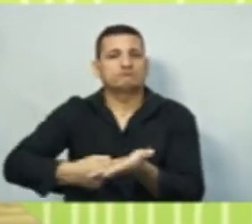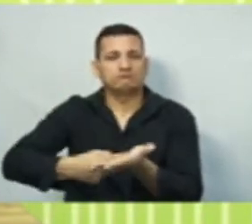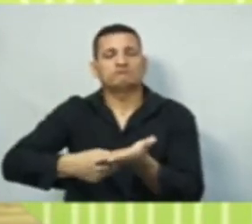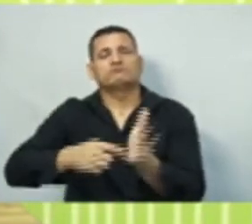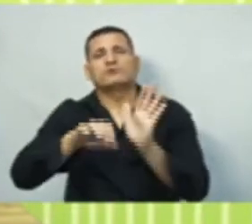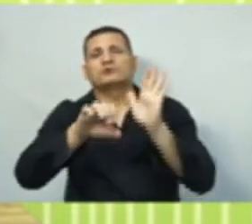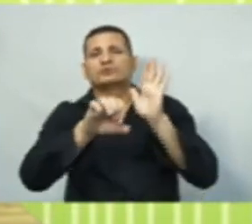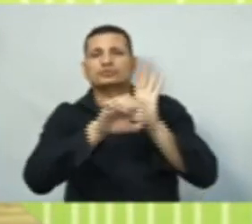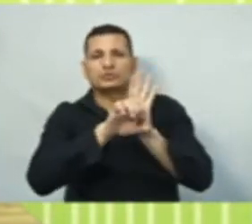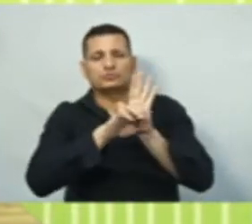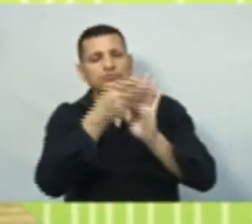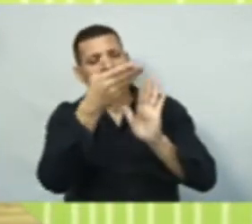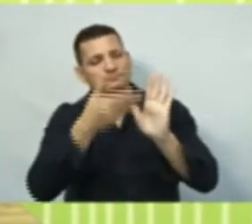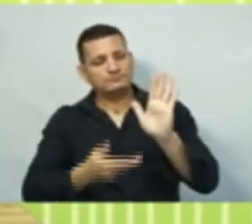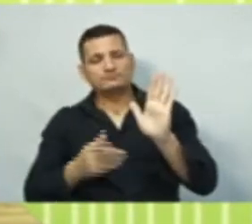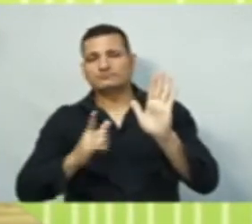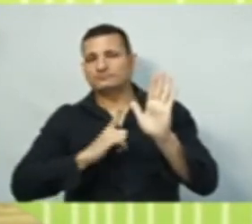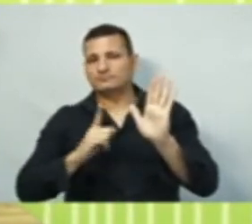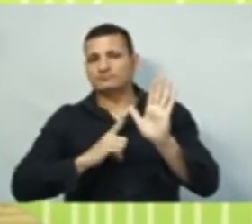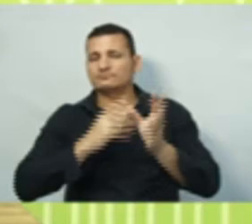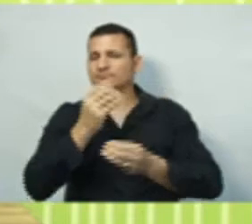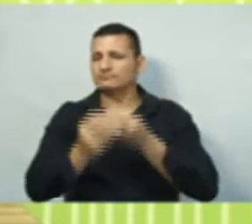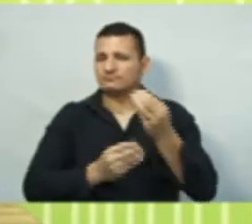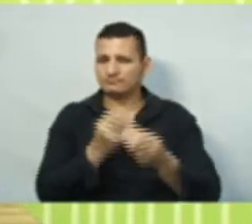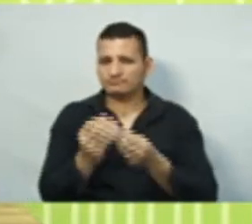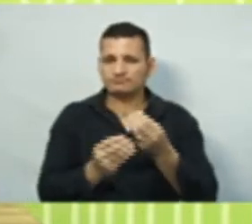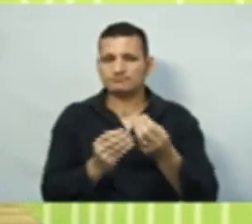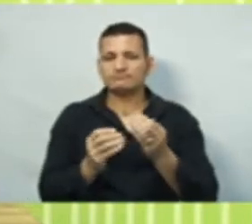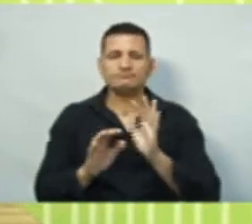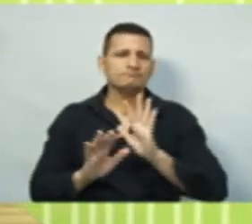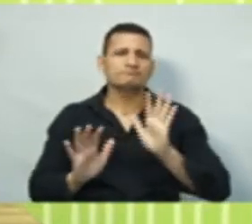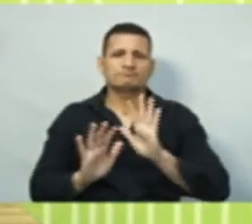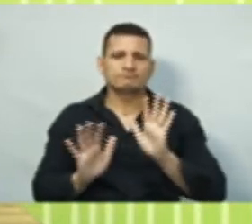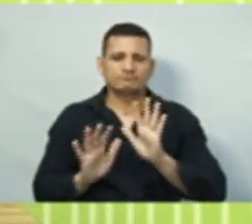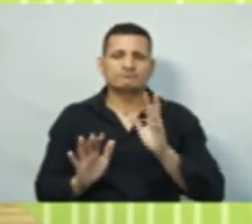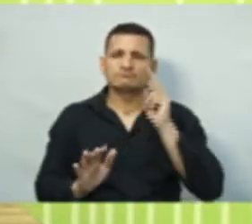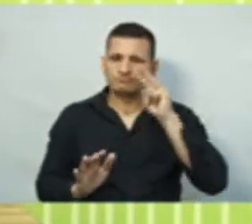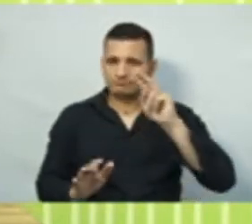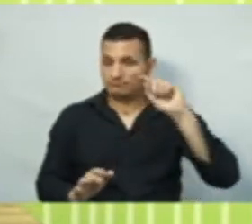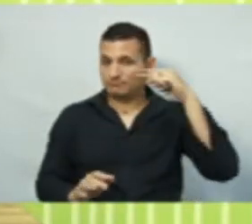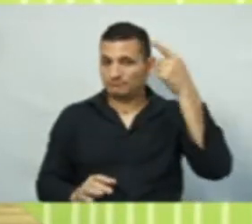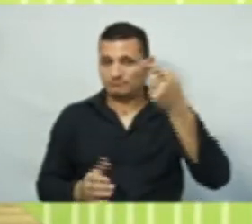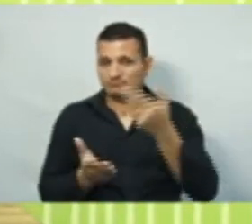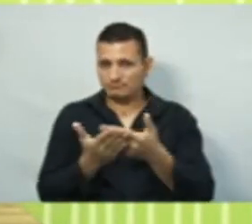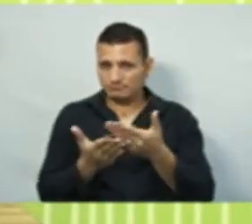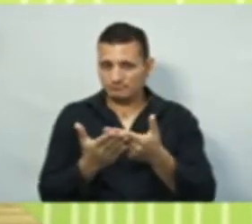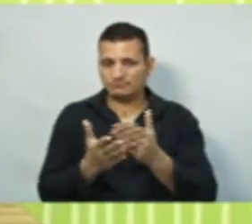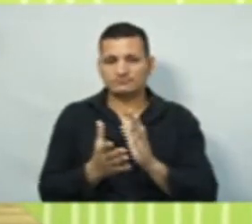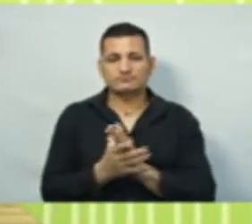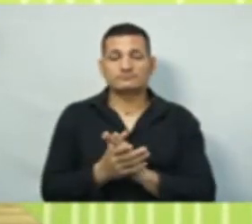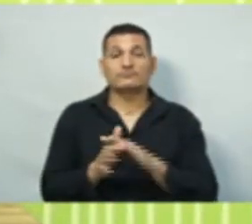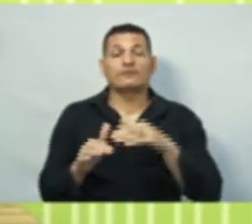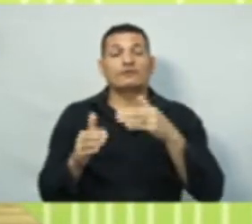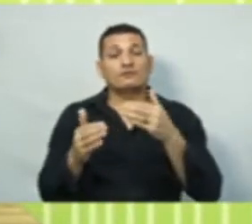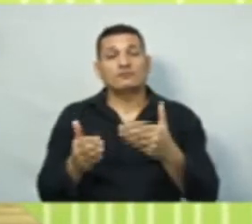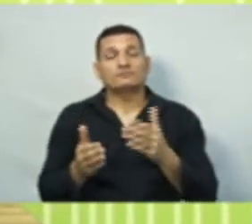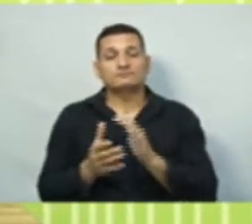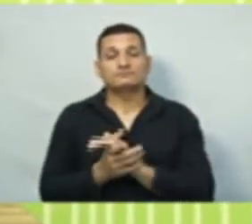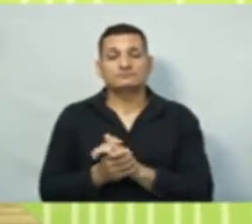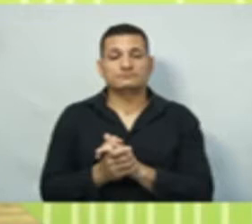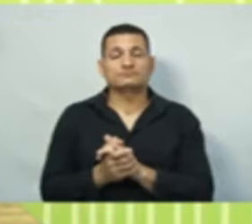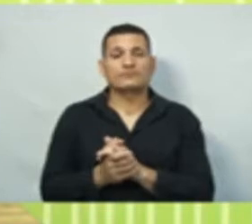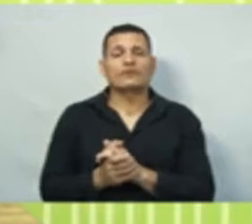estatuto, tem as formas como serão acordados. Isso nós vamos ver também numa próxima aula. Então,